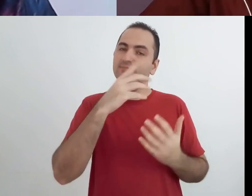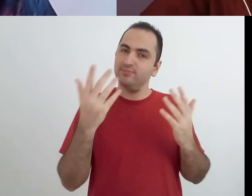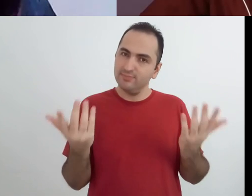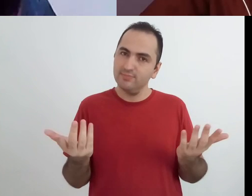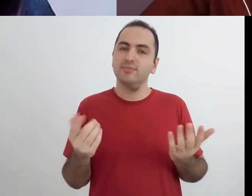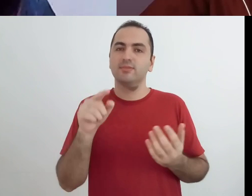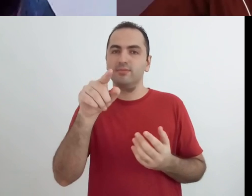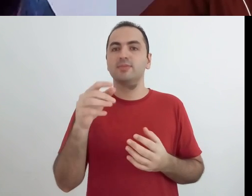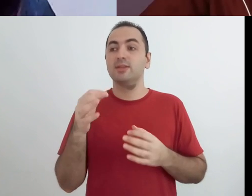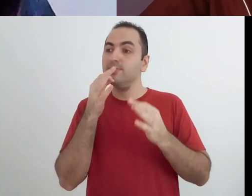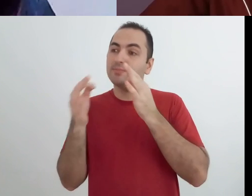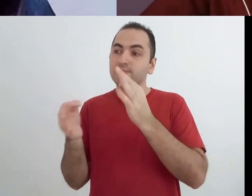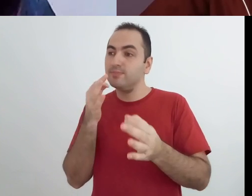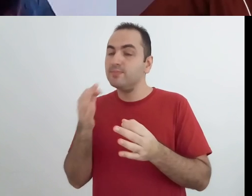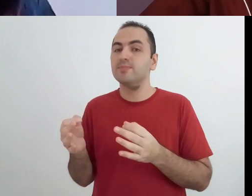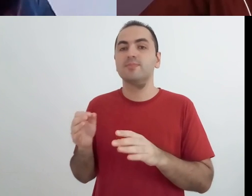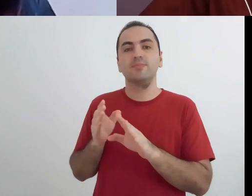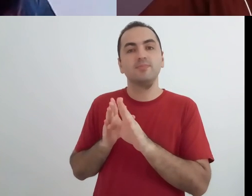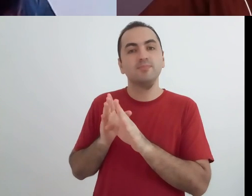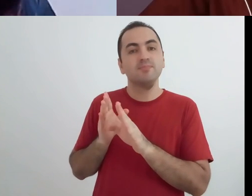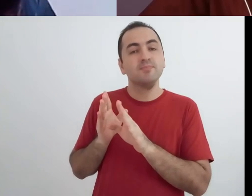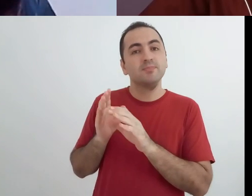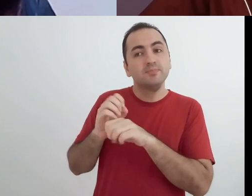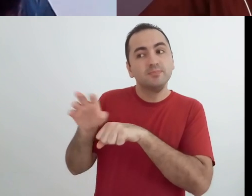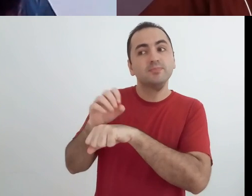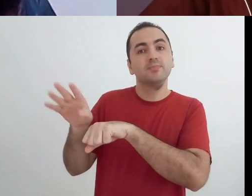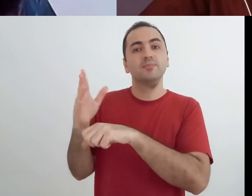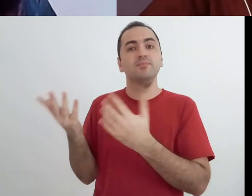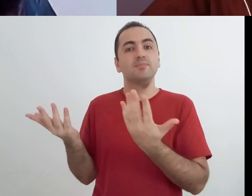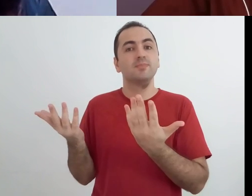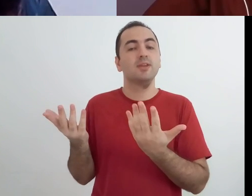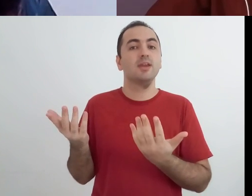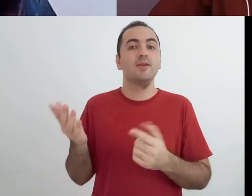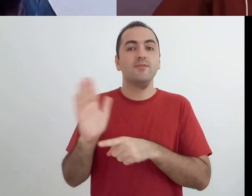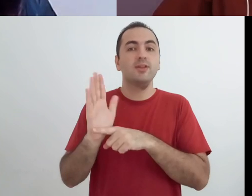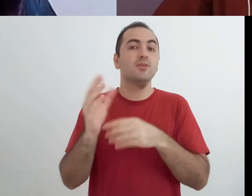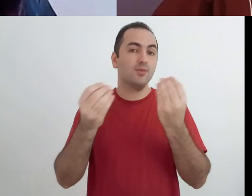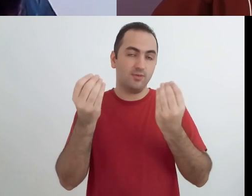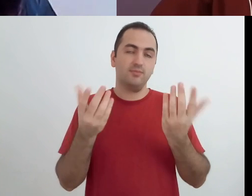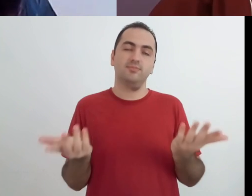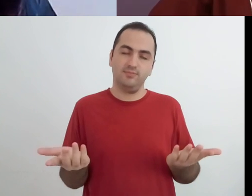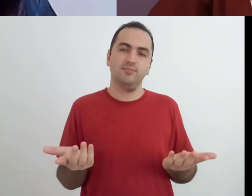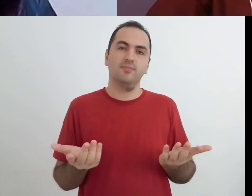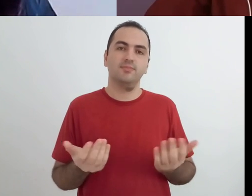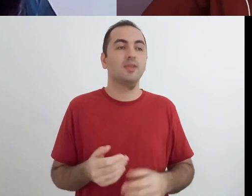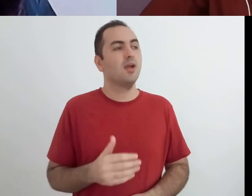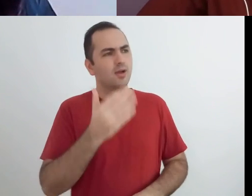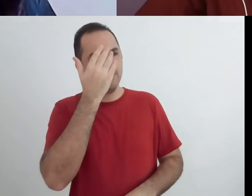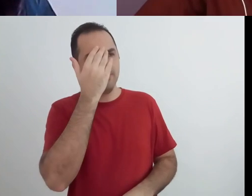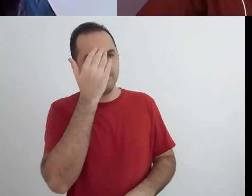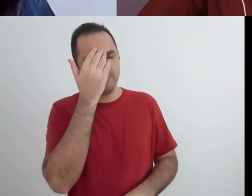Pode enviar sugestões e a gente está aberto à comunicação. Muito legal. Então, obrigado aí